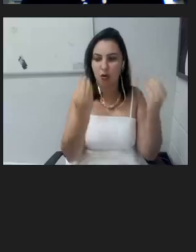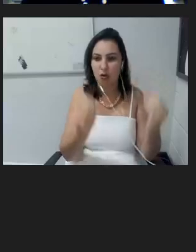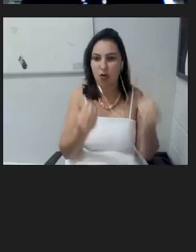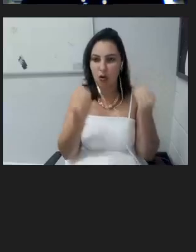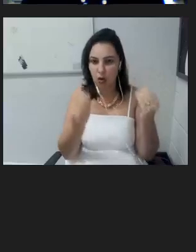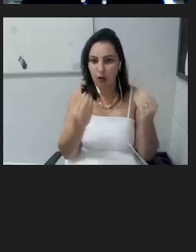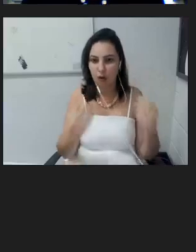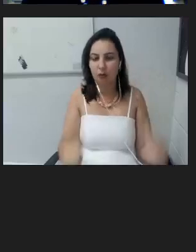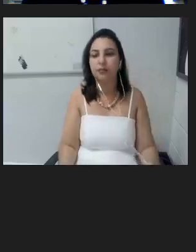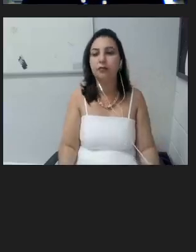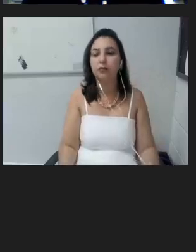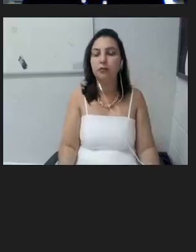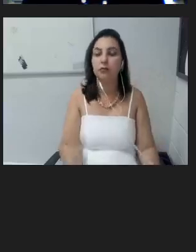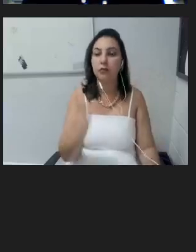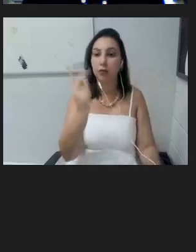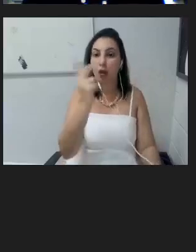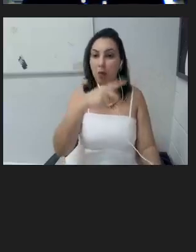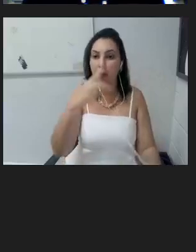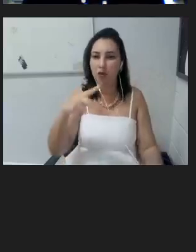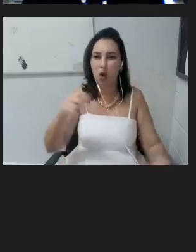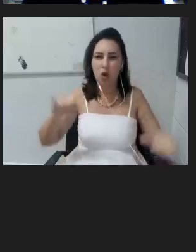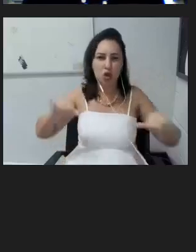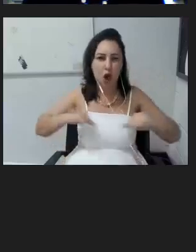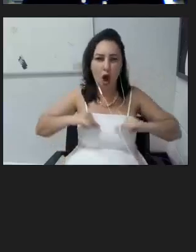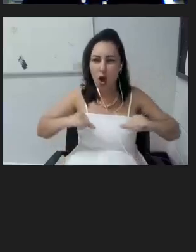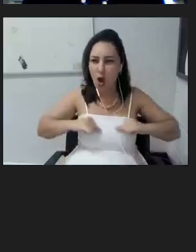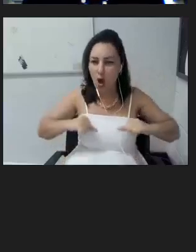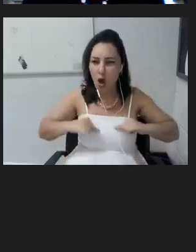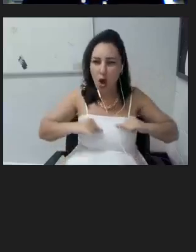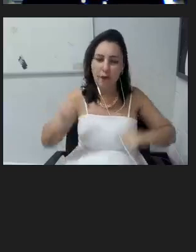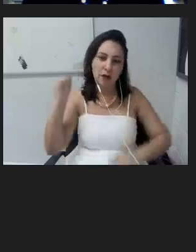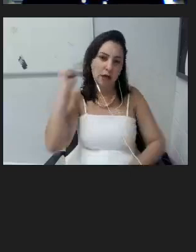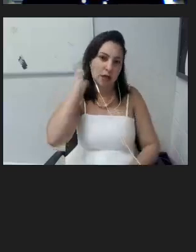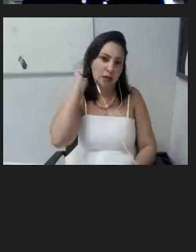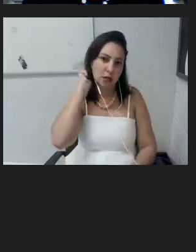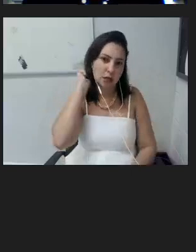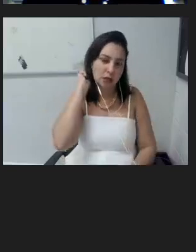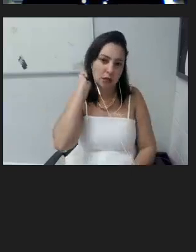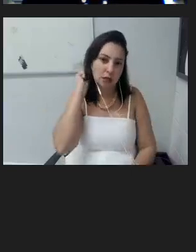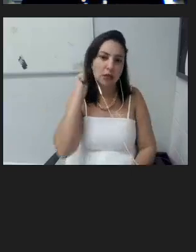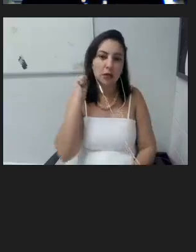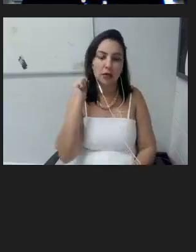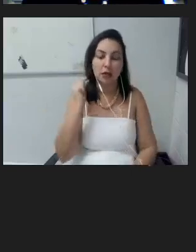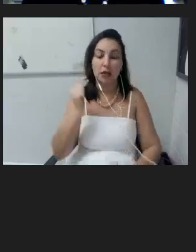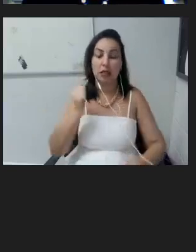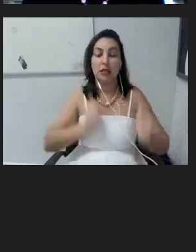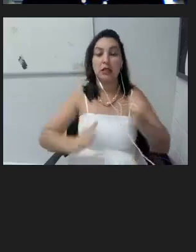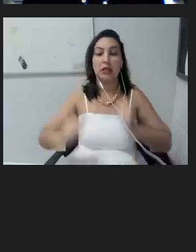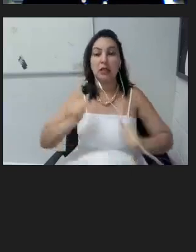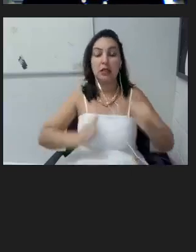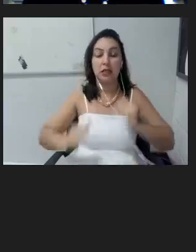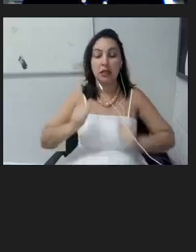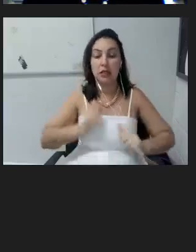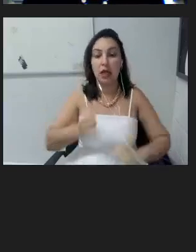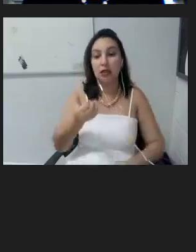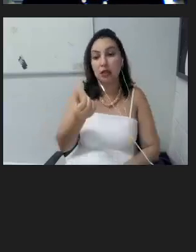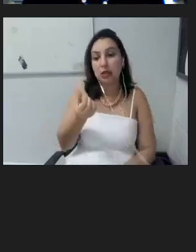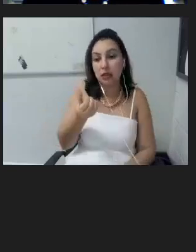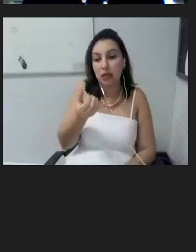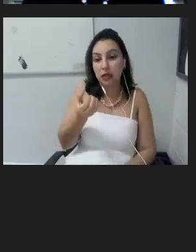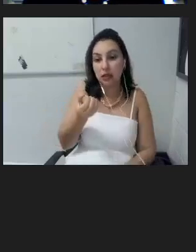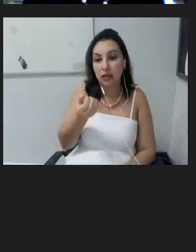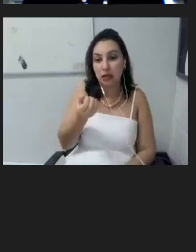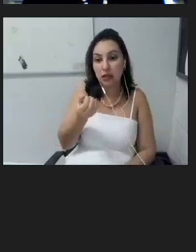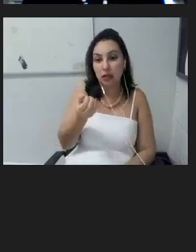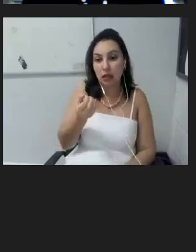os professores, sofrimento de ansiedade em torno de 60%, baixo rendimento e cansaço